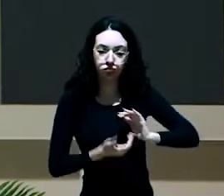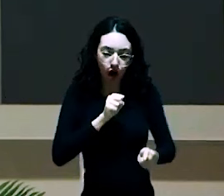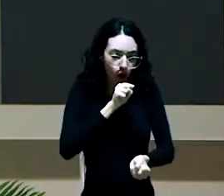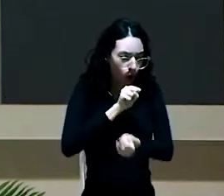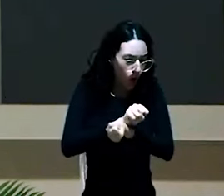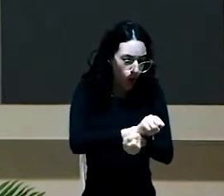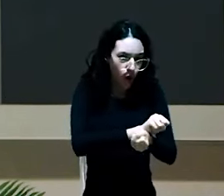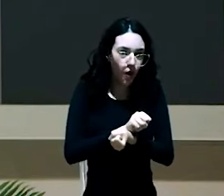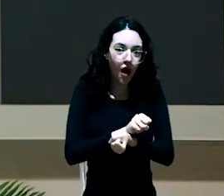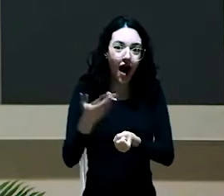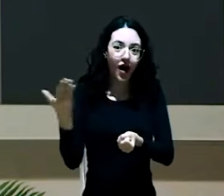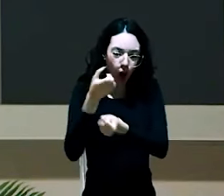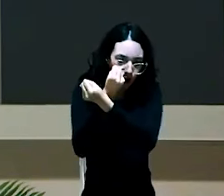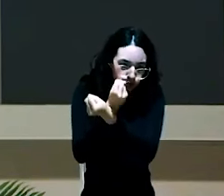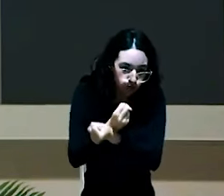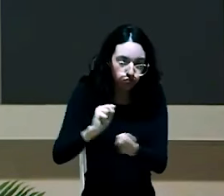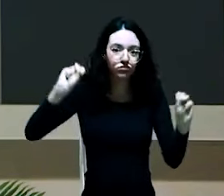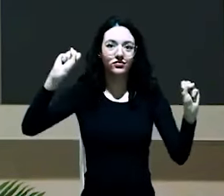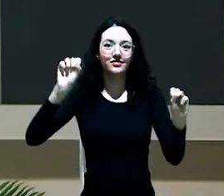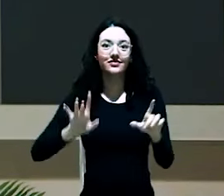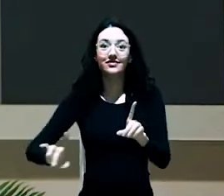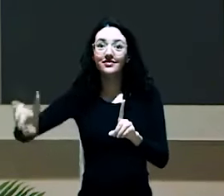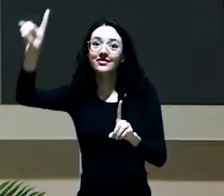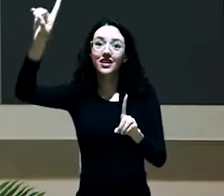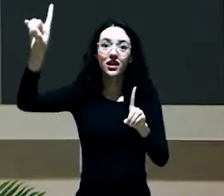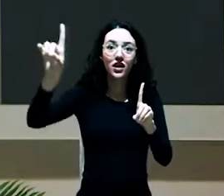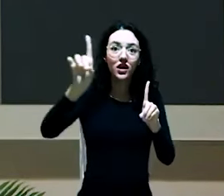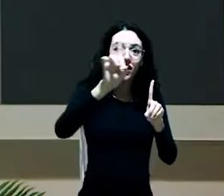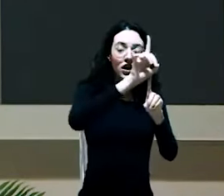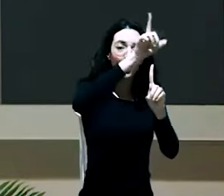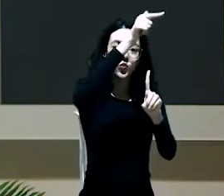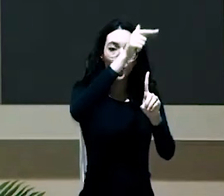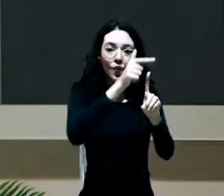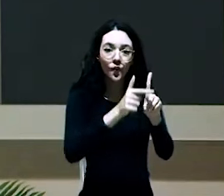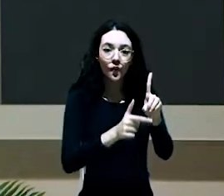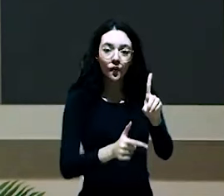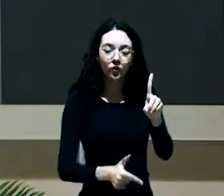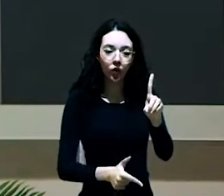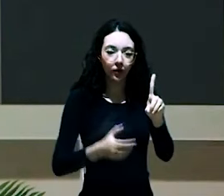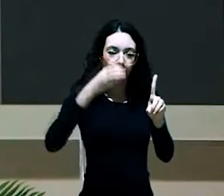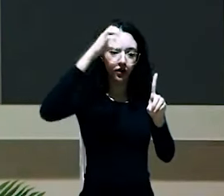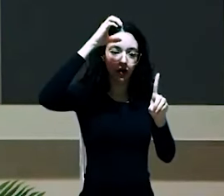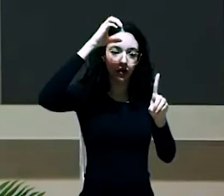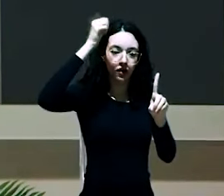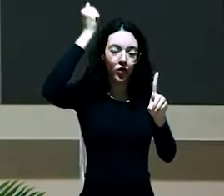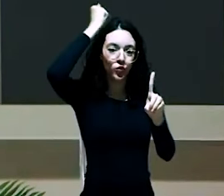quando Deus te justifica, te libera da culpabilidade.